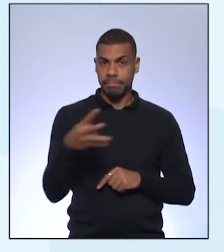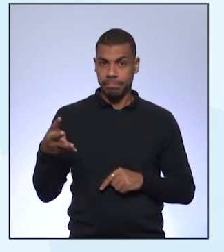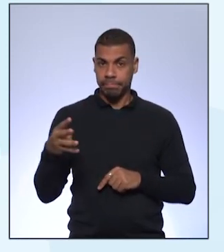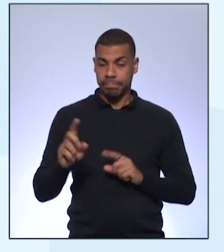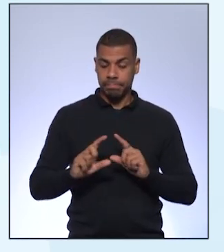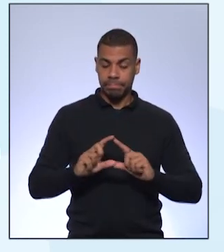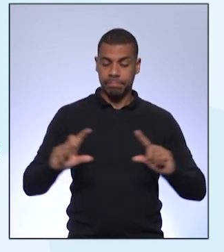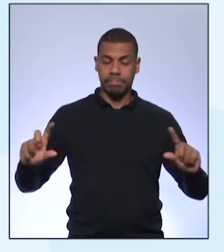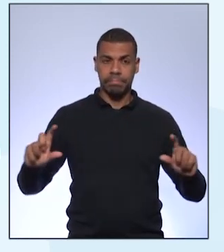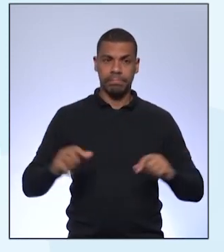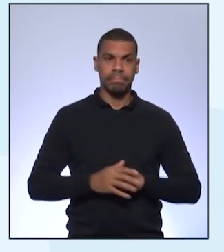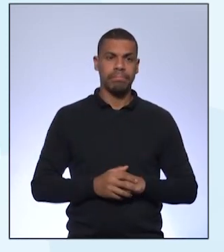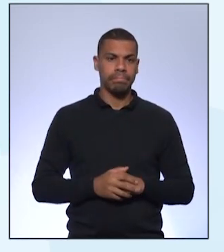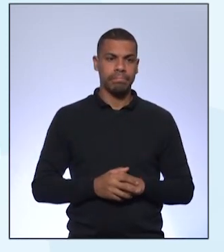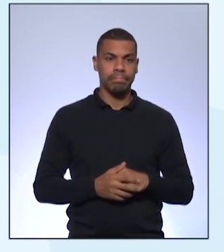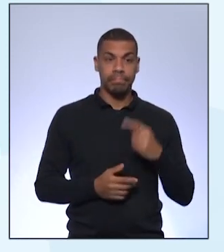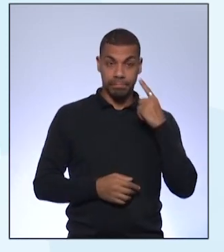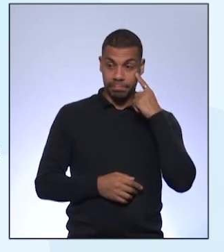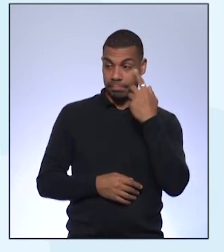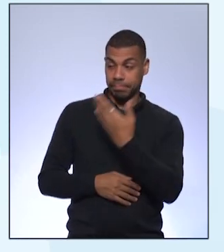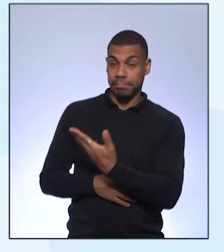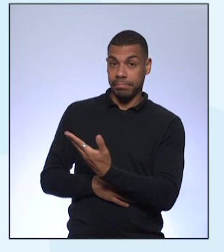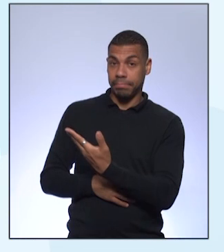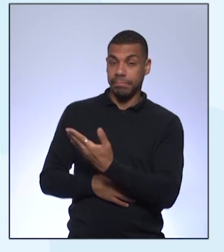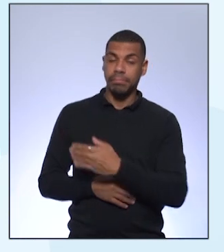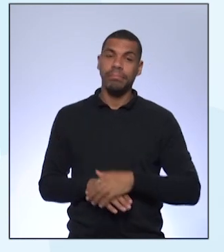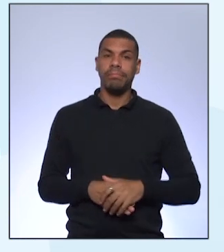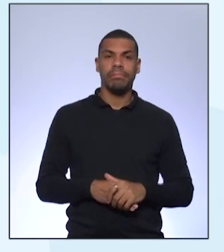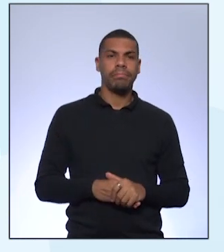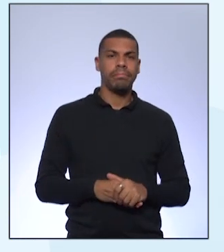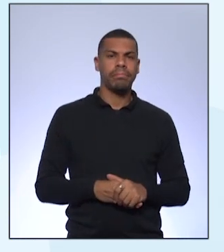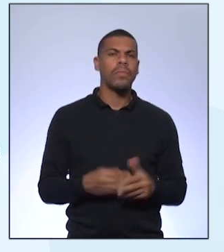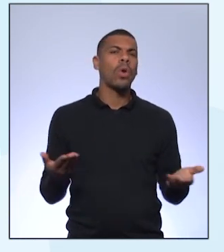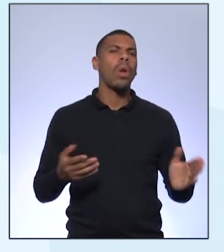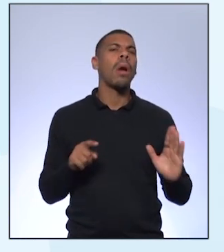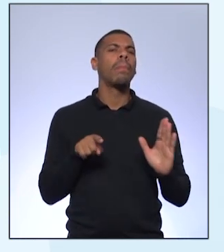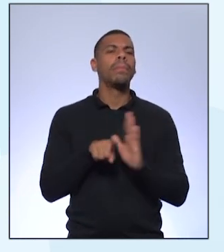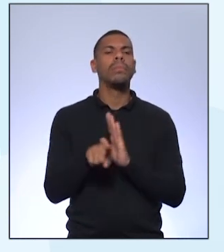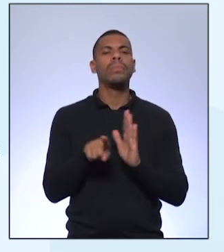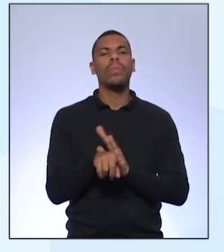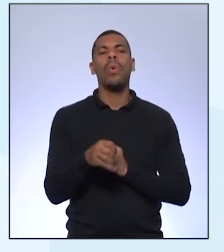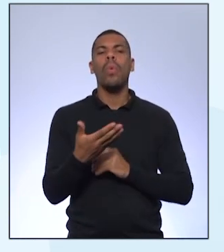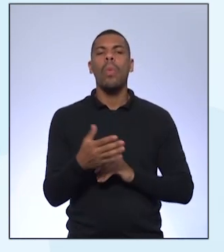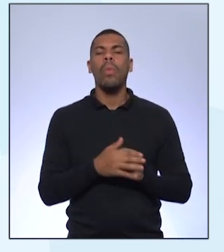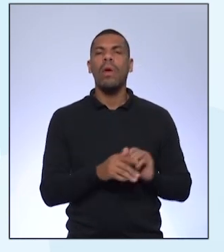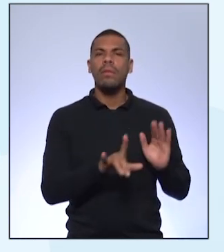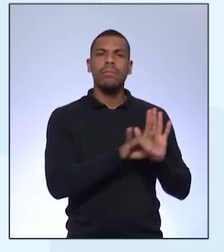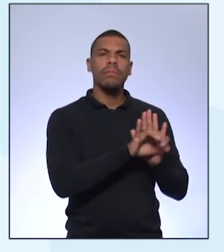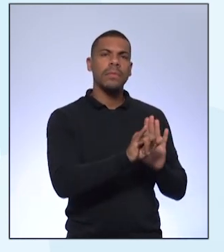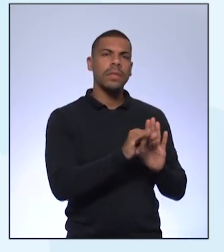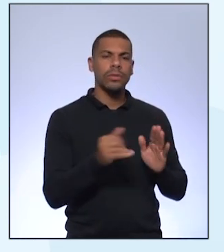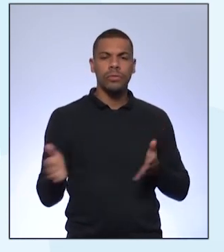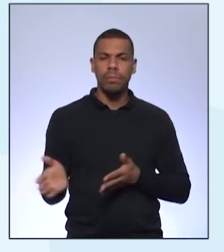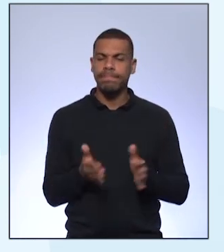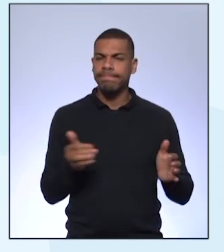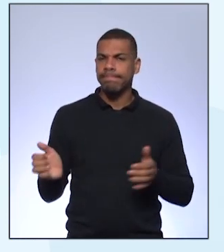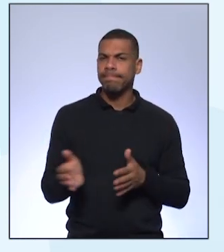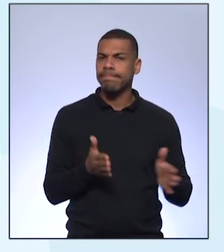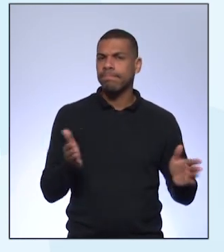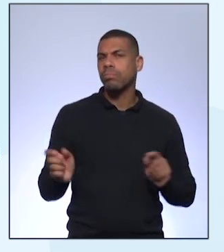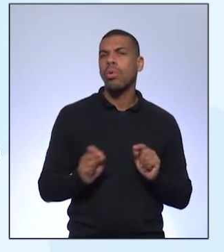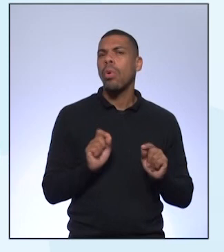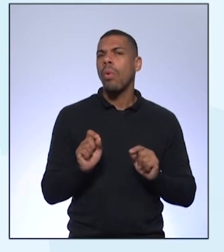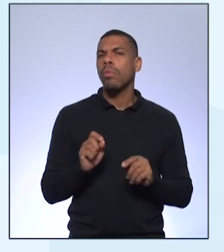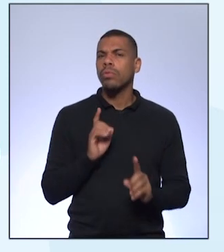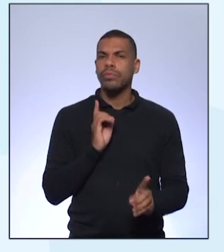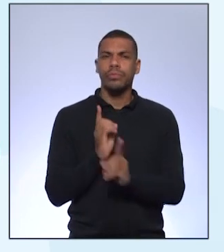horas trabalhadas. Tabelinha conhecida lá do outro exercício. Pergunta: com esta lei de formação, é possível, lei de formação que a